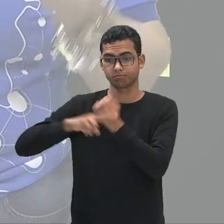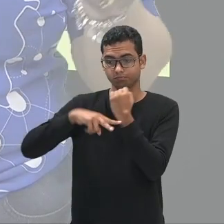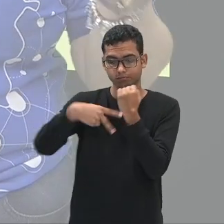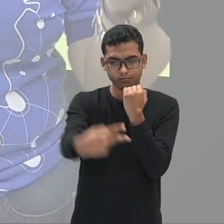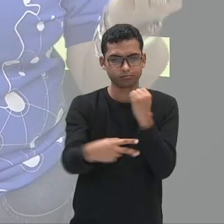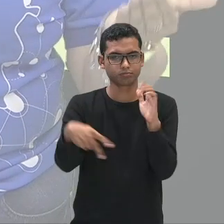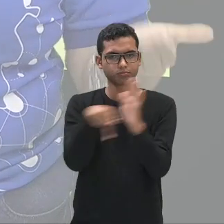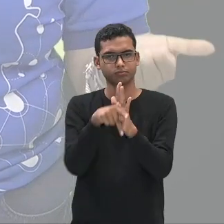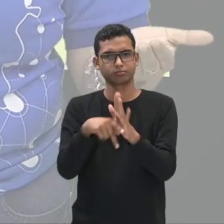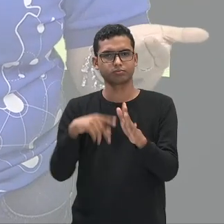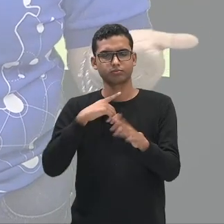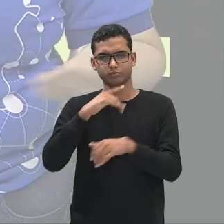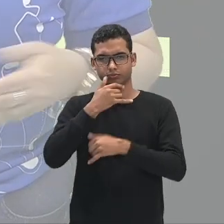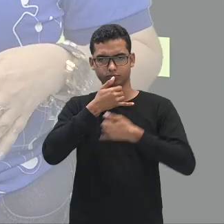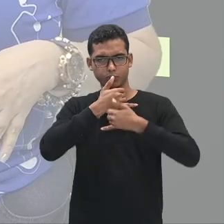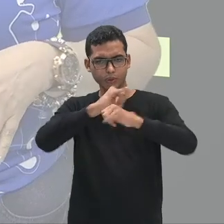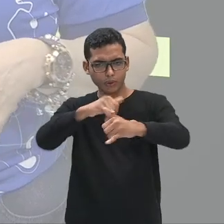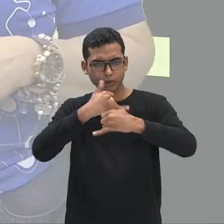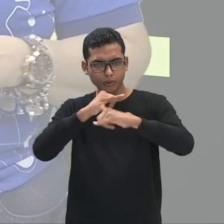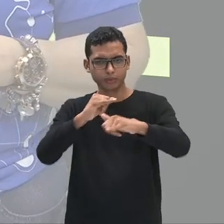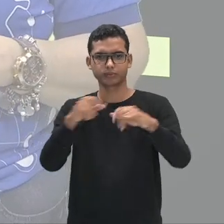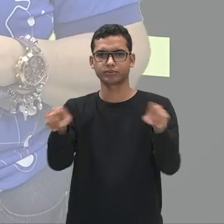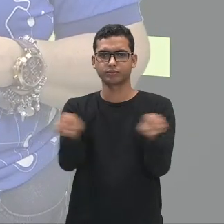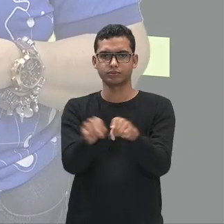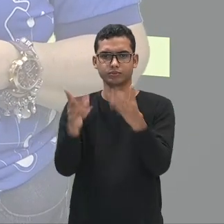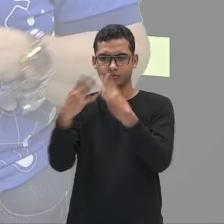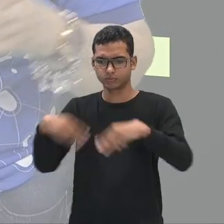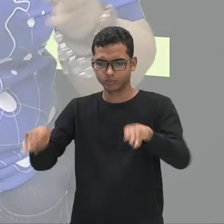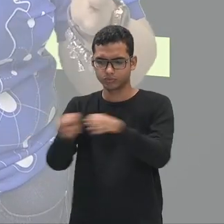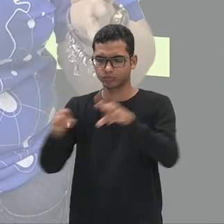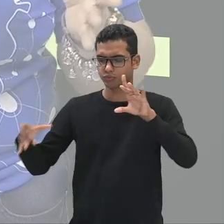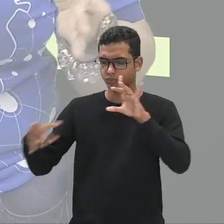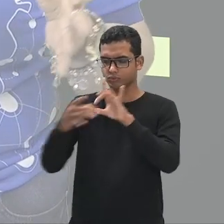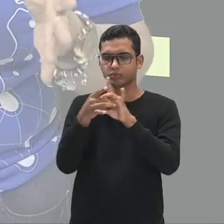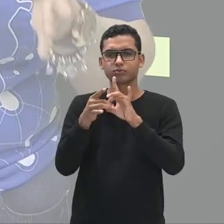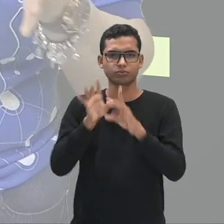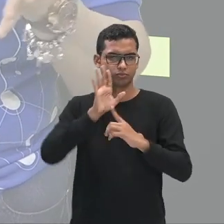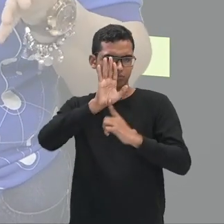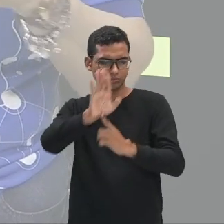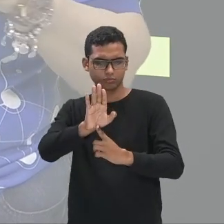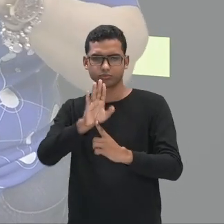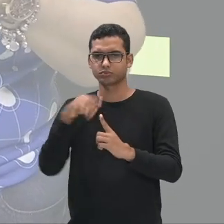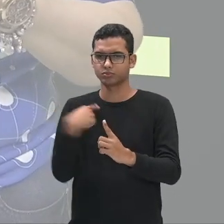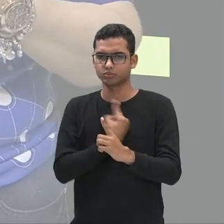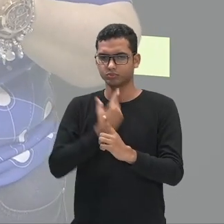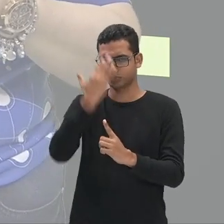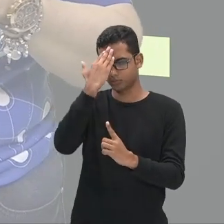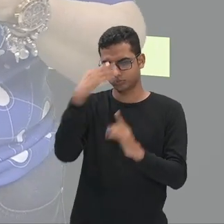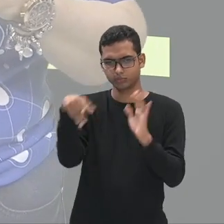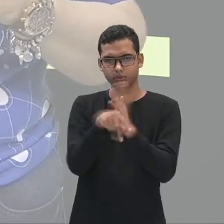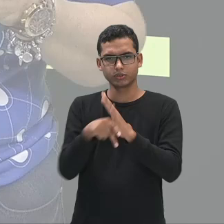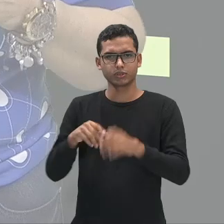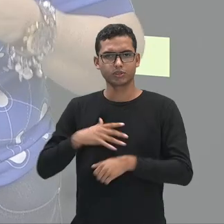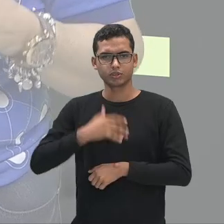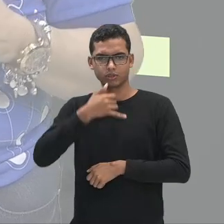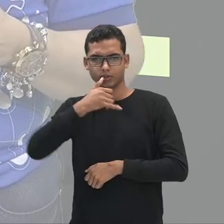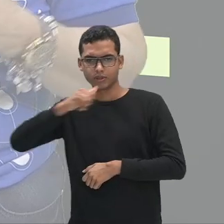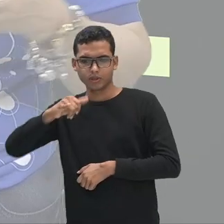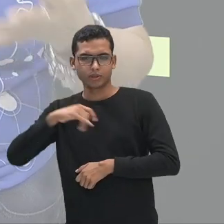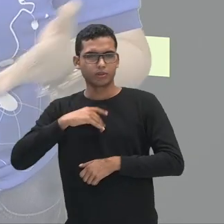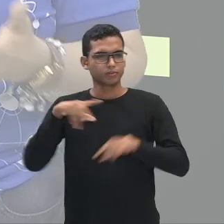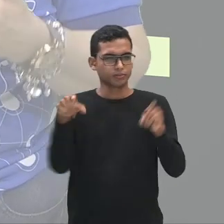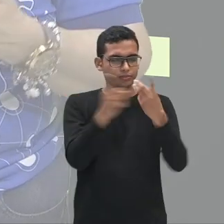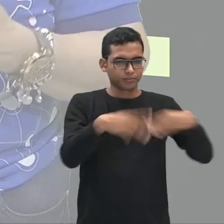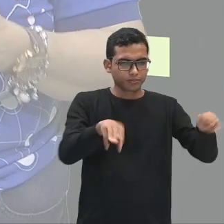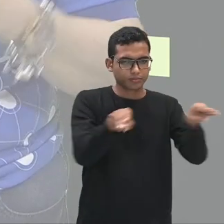aí com a eletricidade e o magnetismo, que nós temos aí envolvendo a eletricidade e o magnetismo.